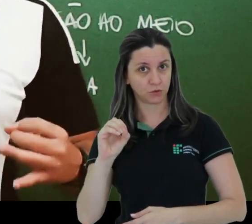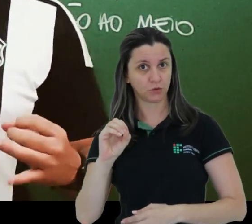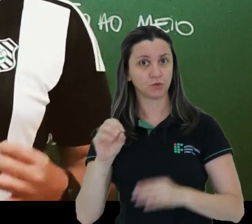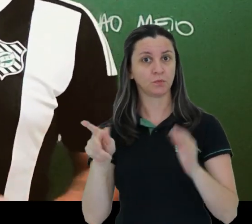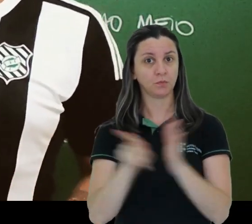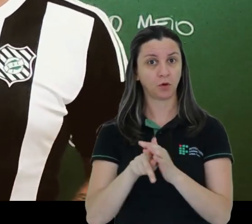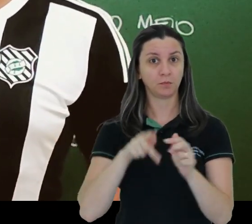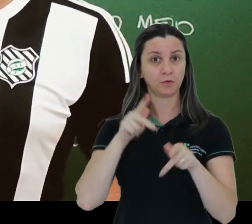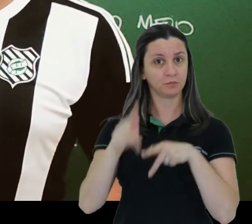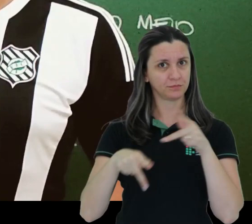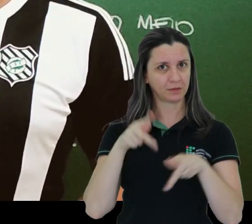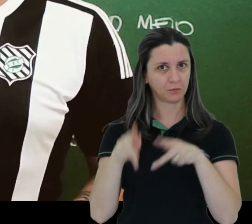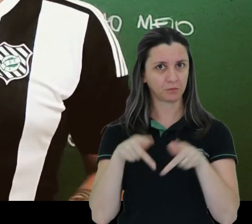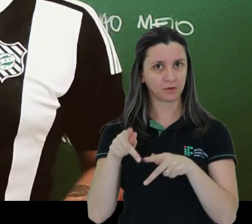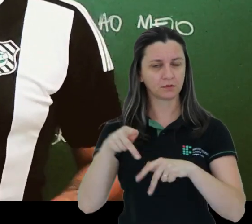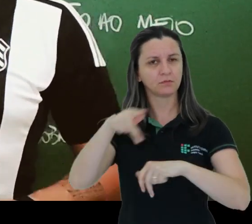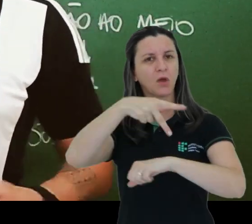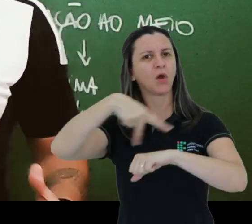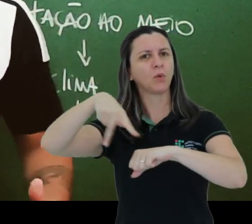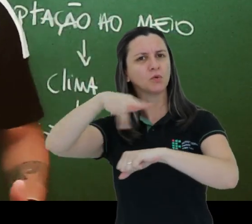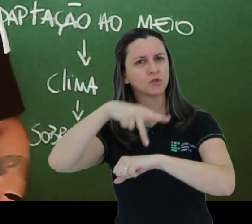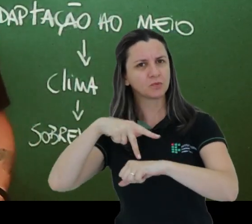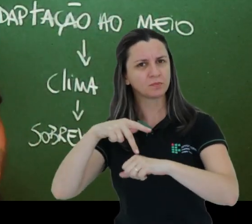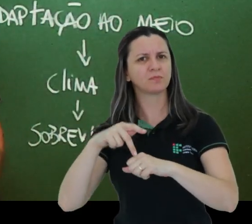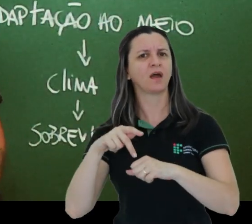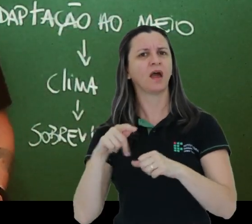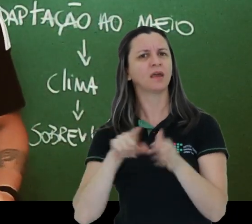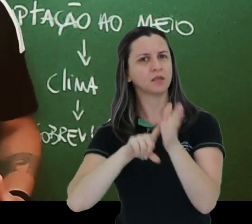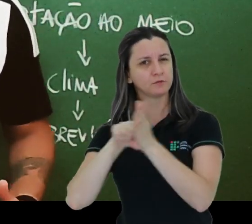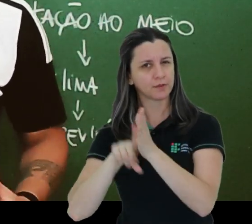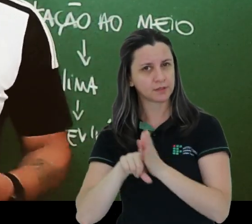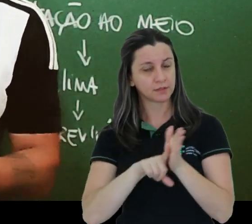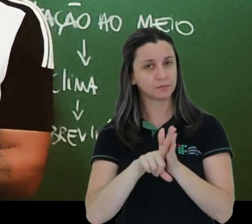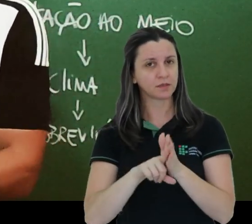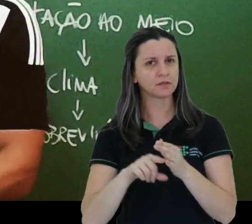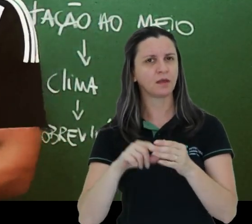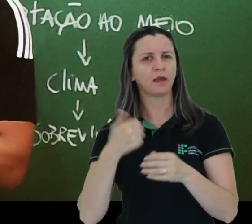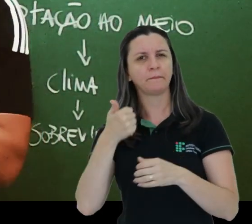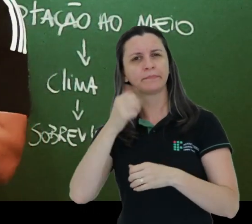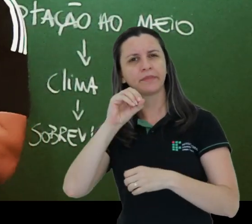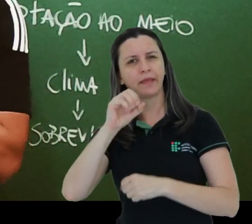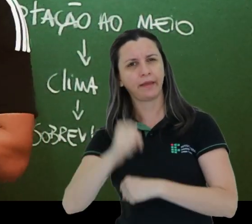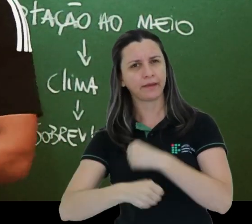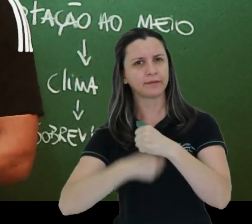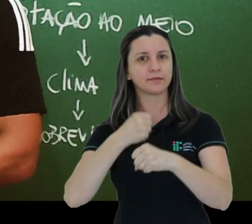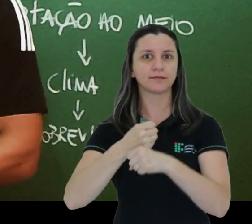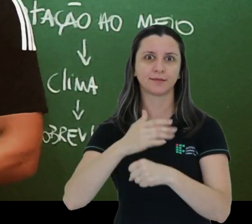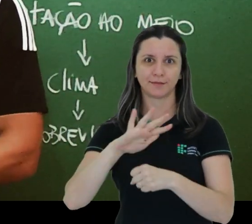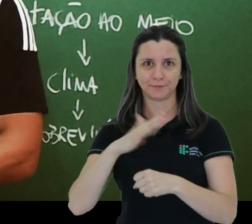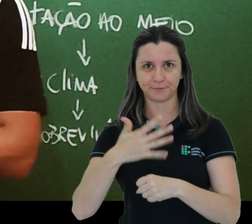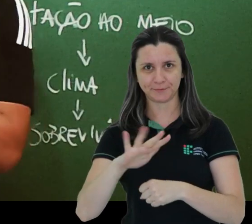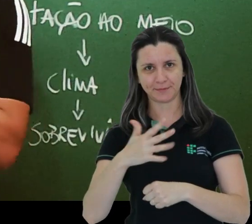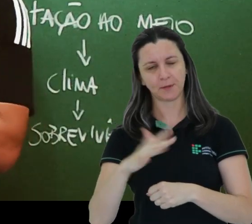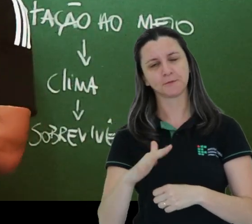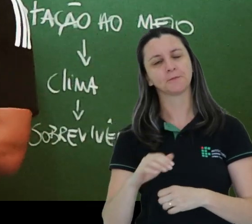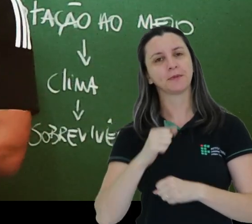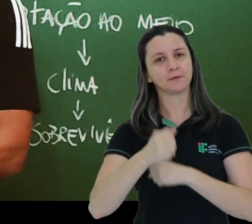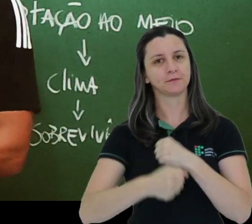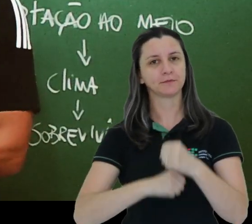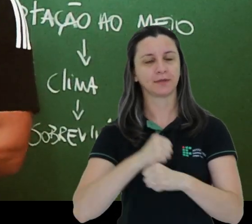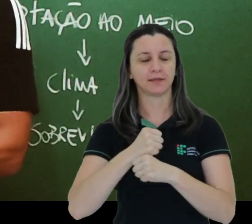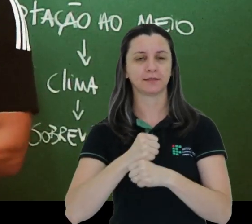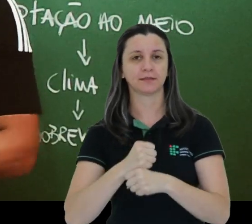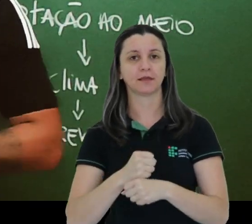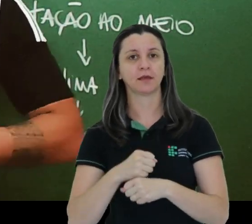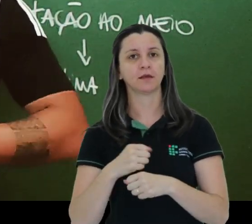censo demográfico. Os países realizam o censo geralmente a cada 10 anos. Então, 10